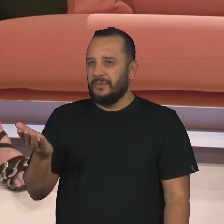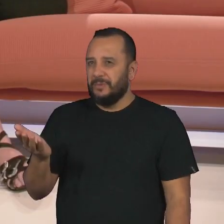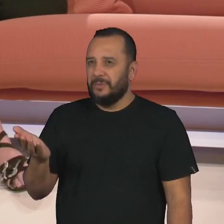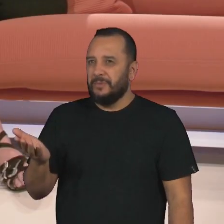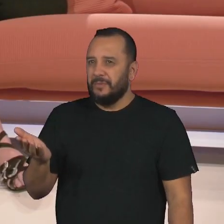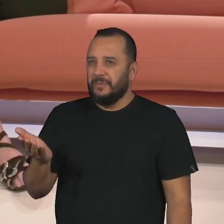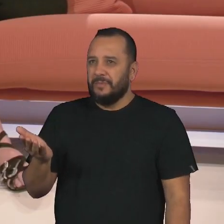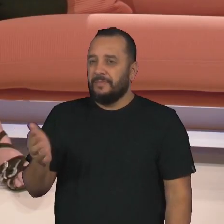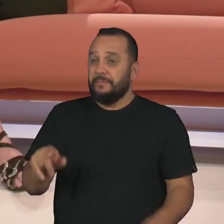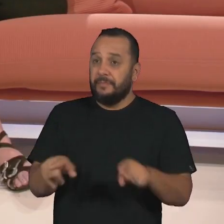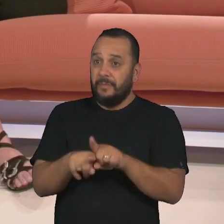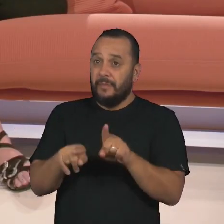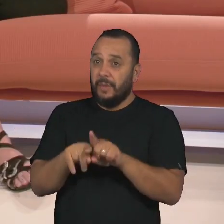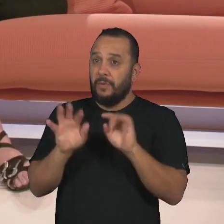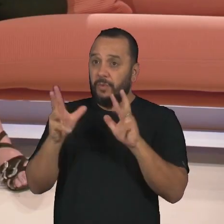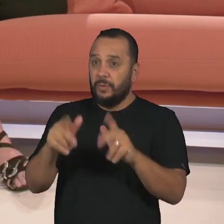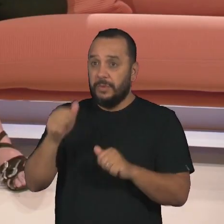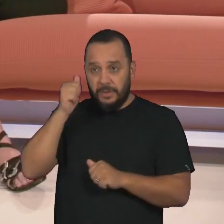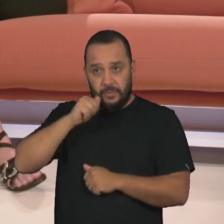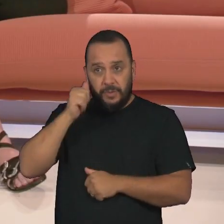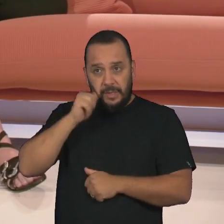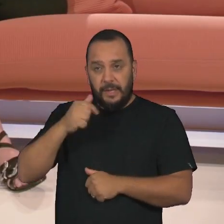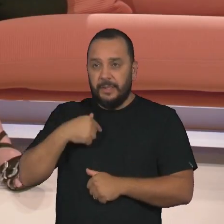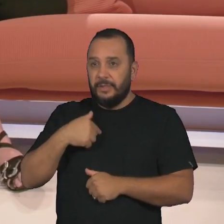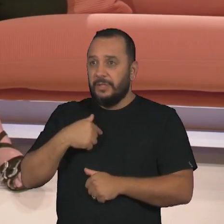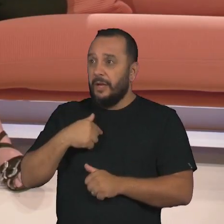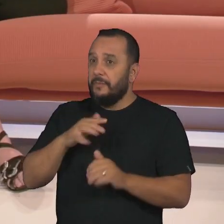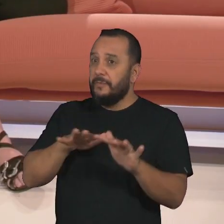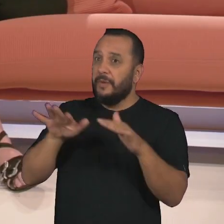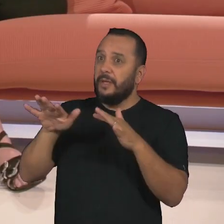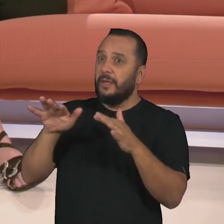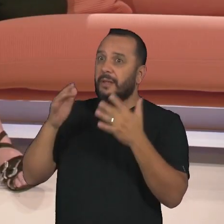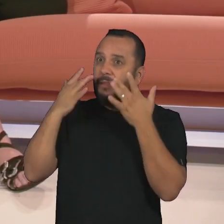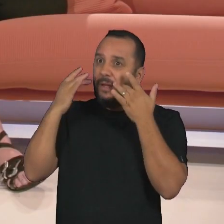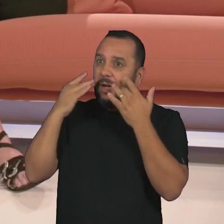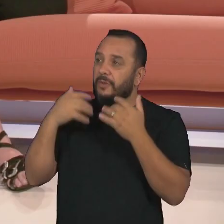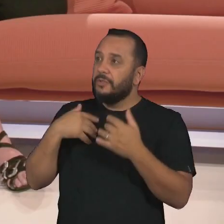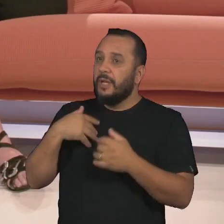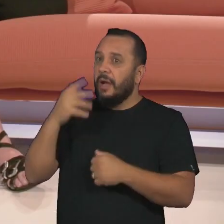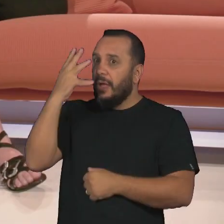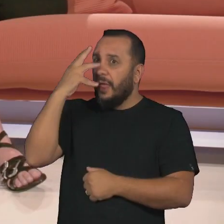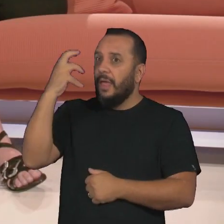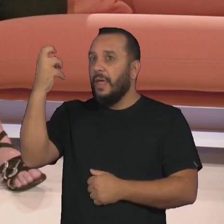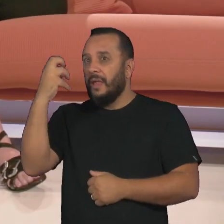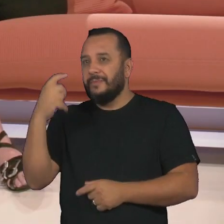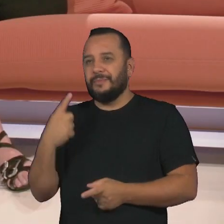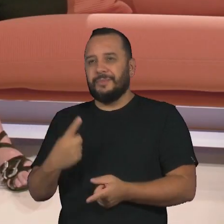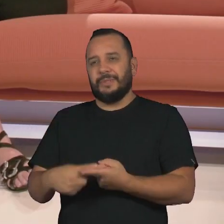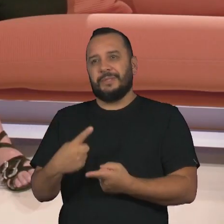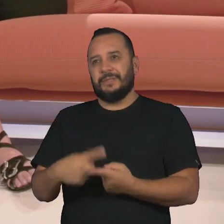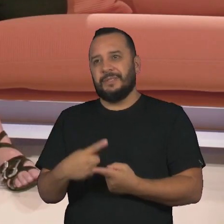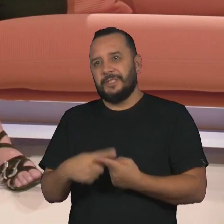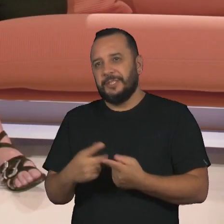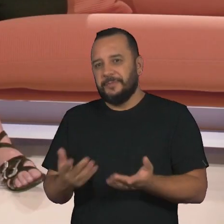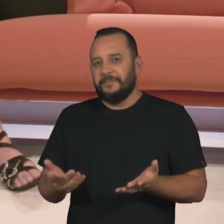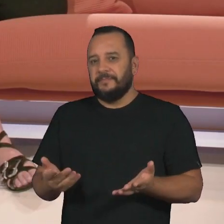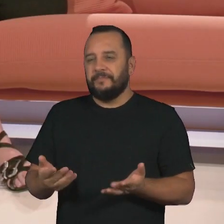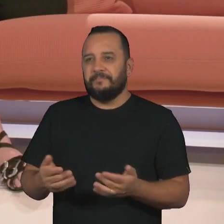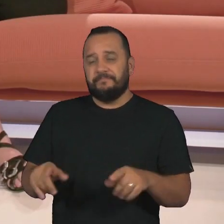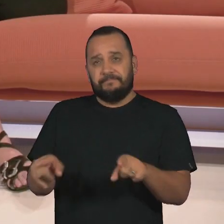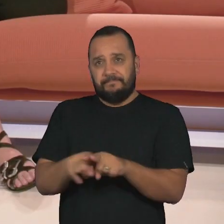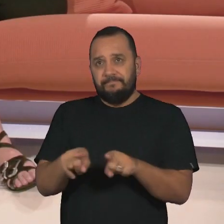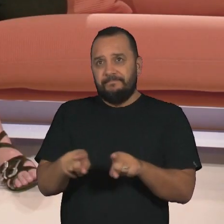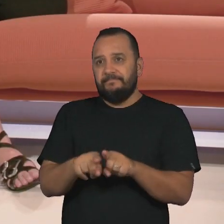todas as mulheres que vão assistir saem do espetáculo absolutamente arrebatadas, porque em algum lugar essas palavras